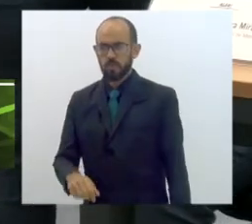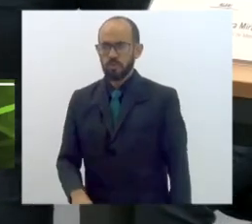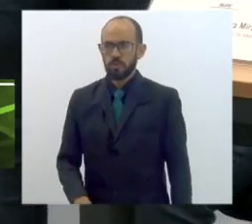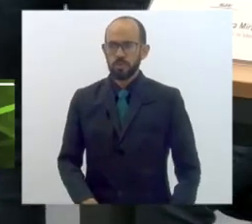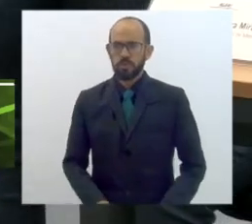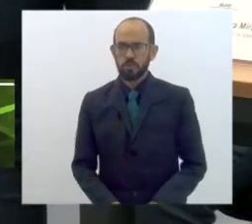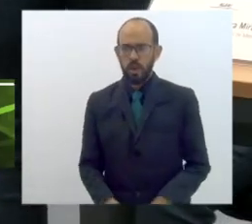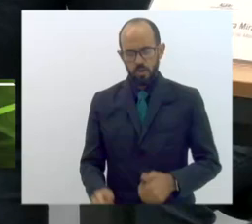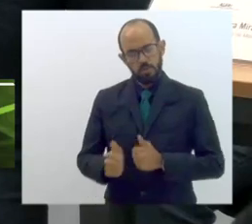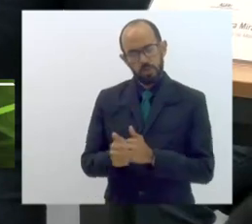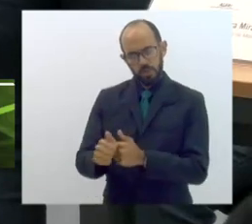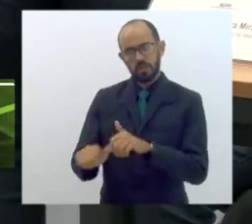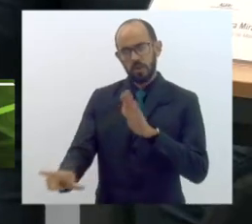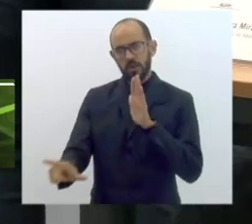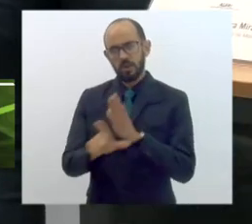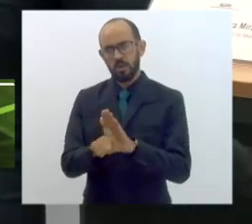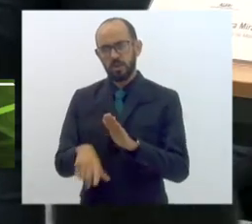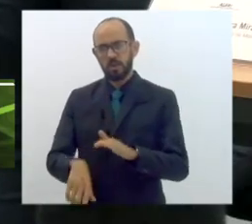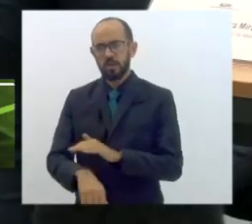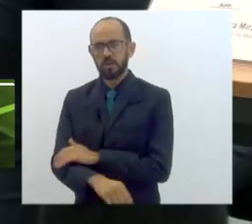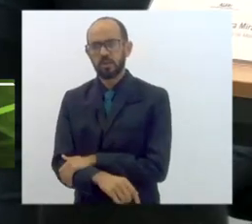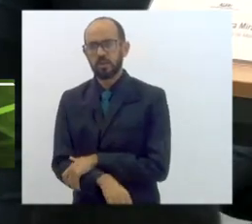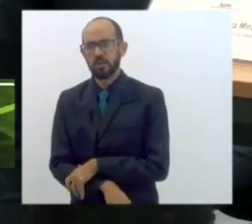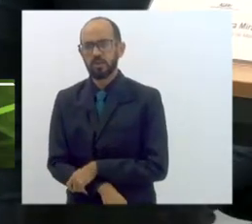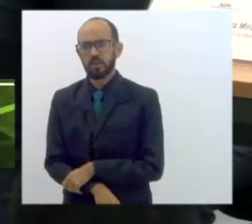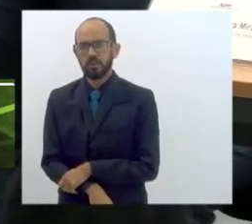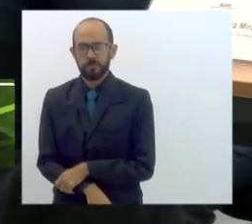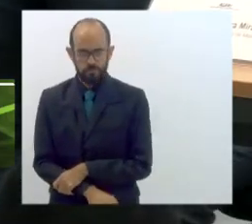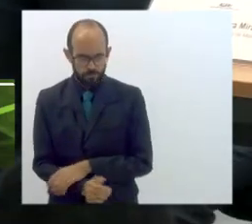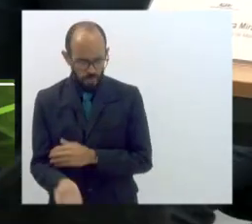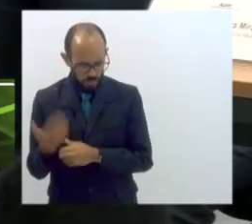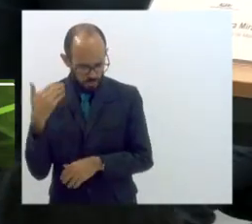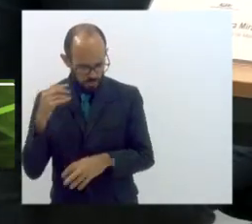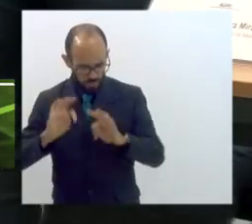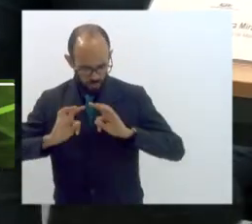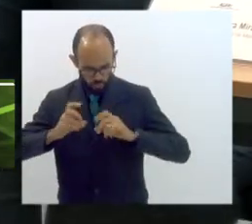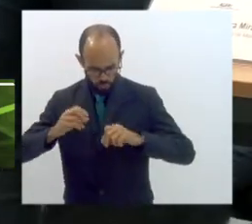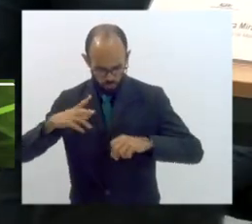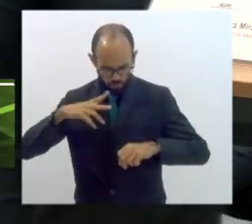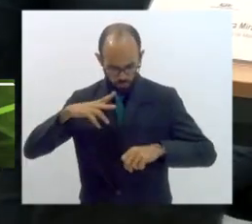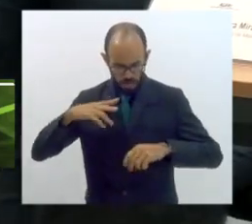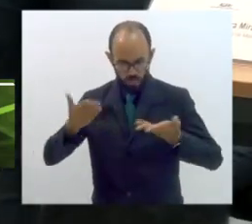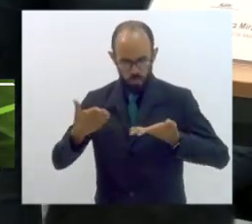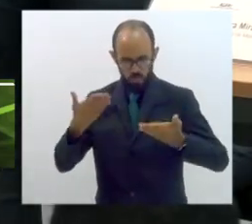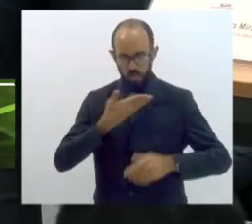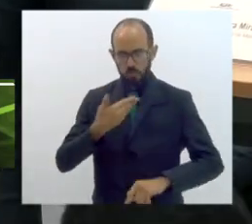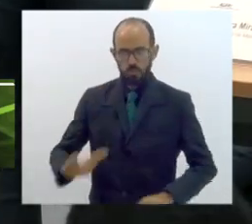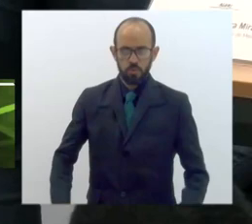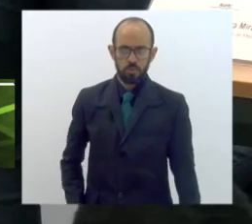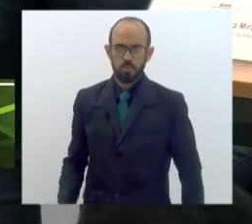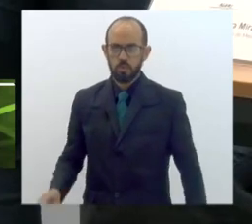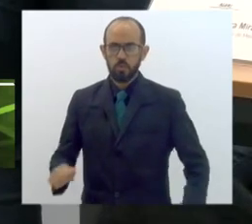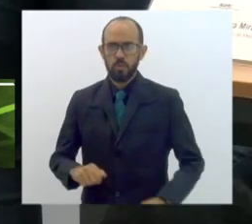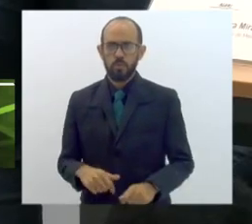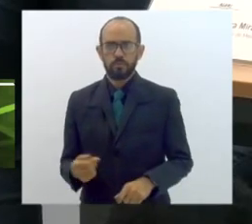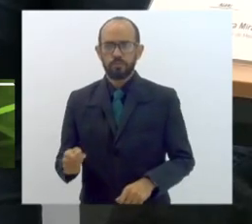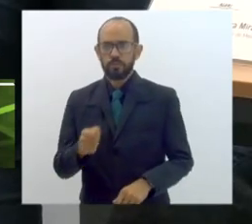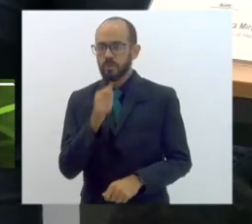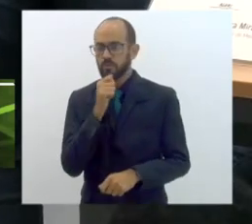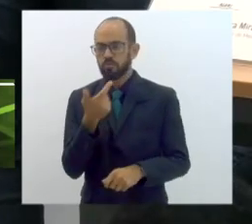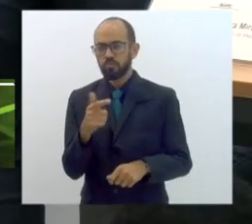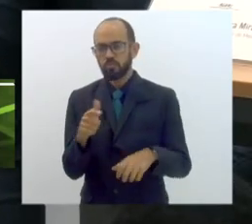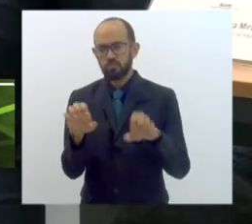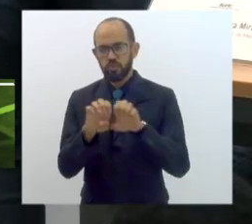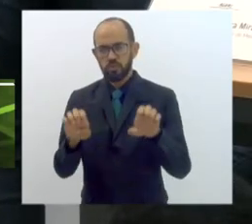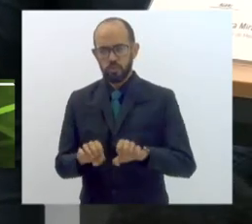acompanhando a legislação, né? Antigamente eram todos de direito privado, ele passou para público. Ele não tinha a estrutura